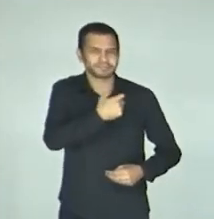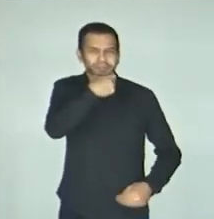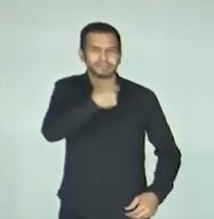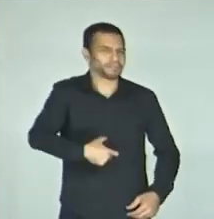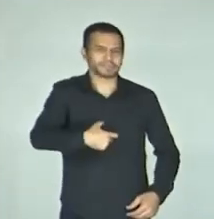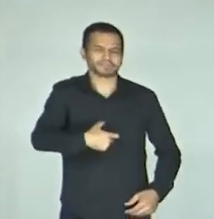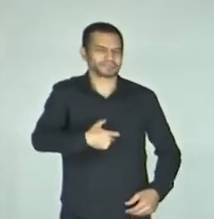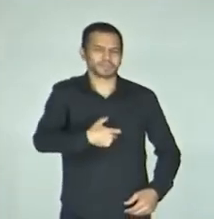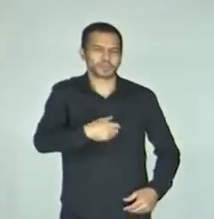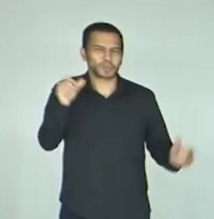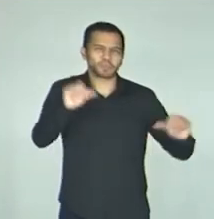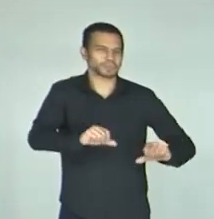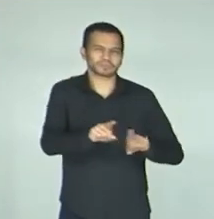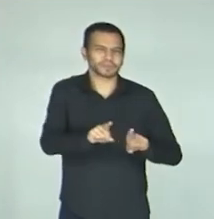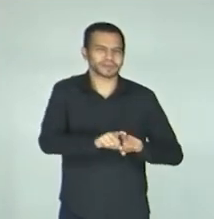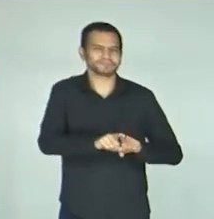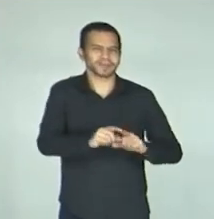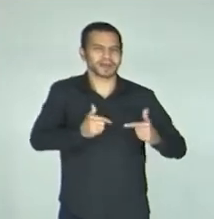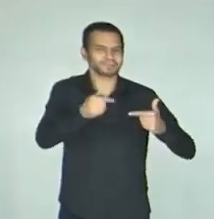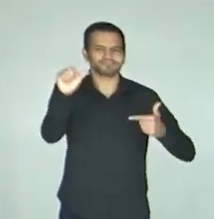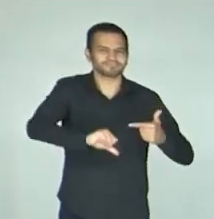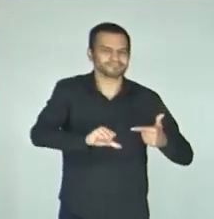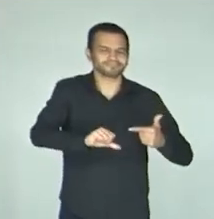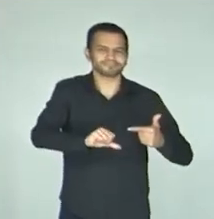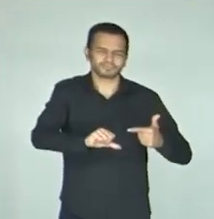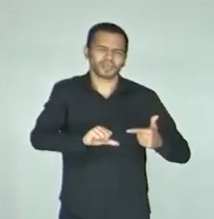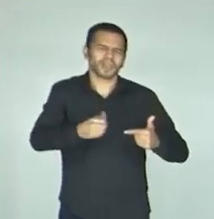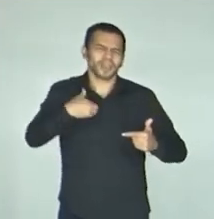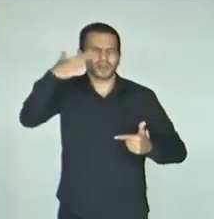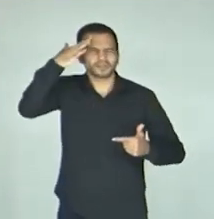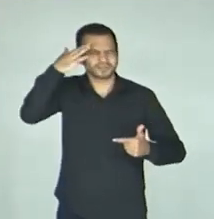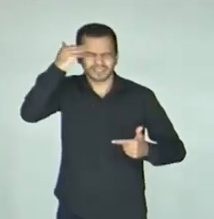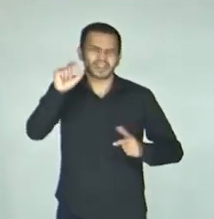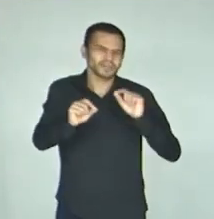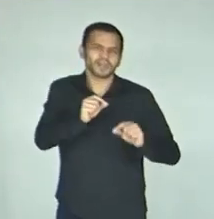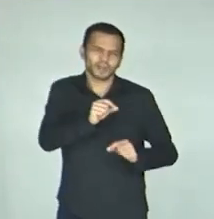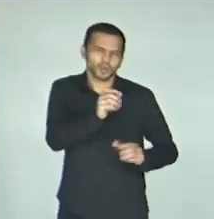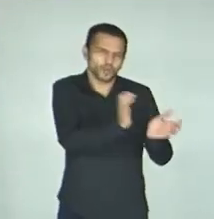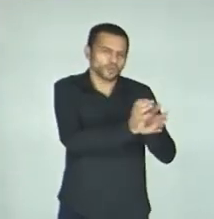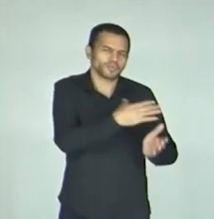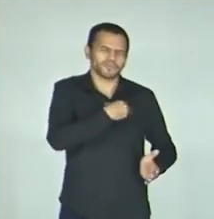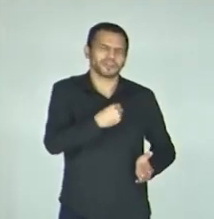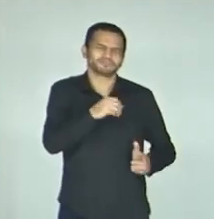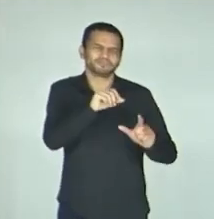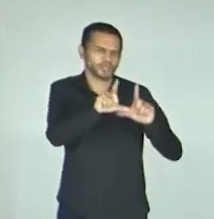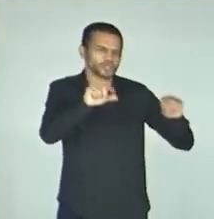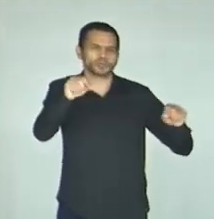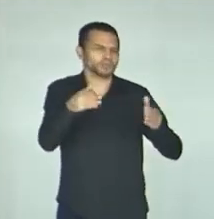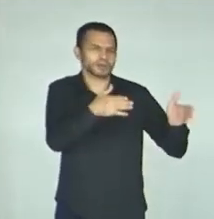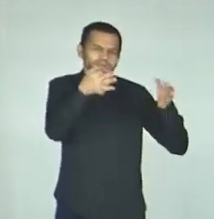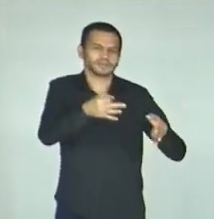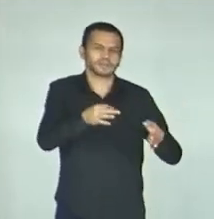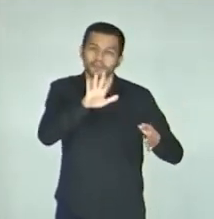é bem verdade que os filhos escolhe seus caminhos e é bem verdade que